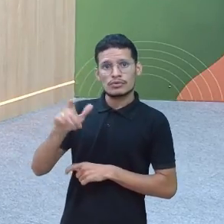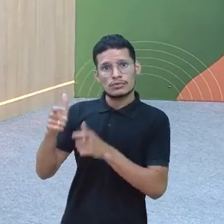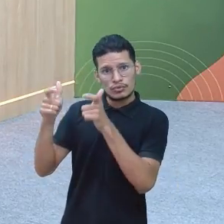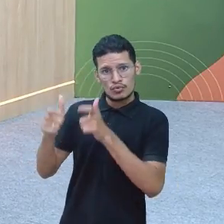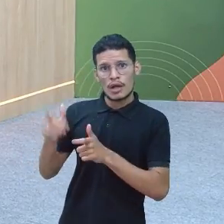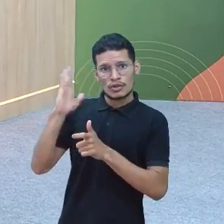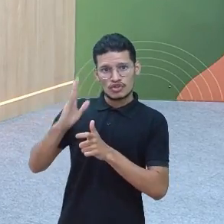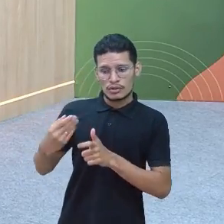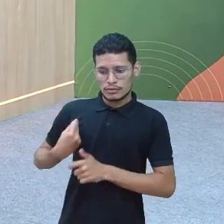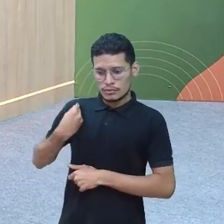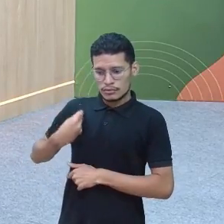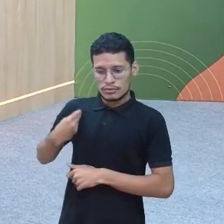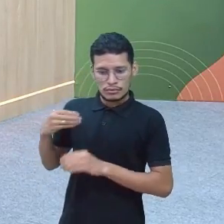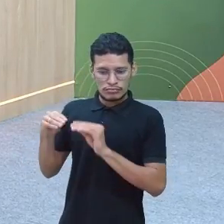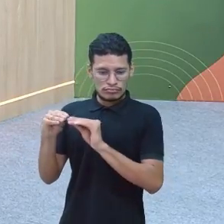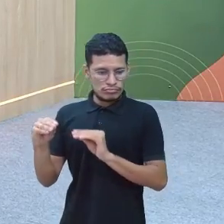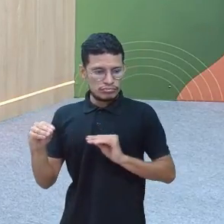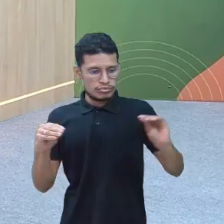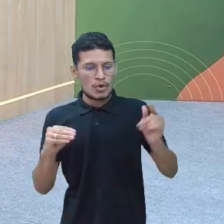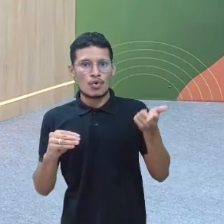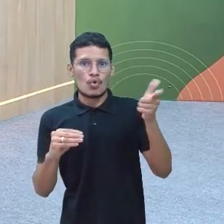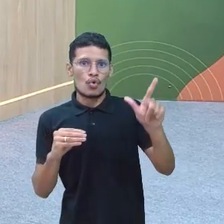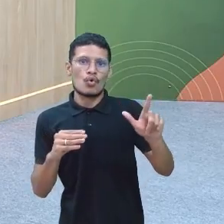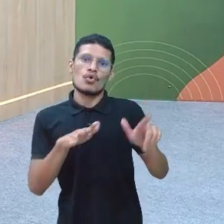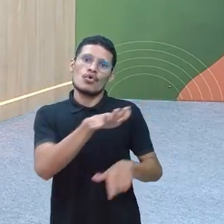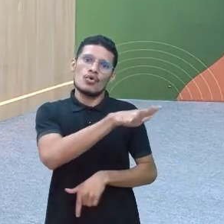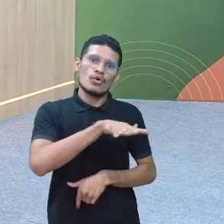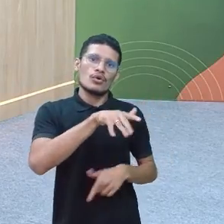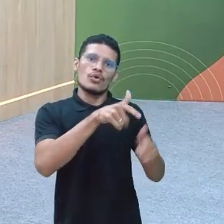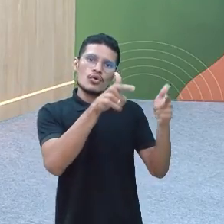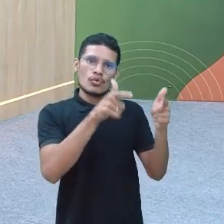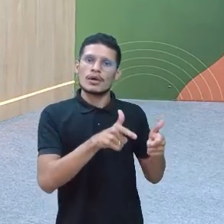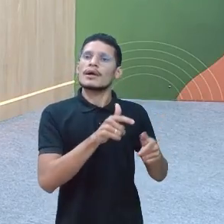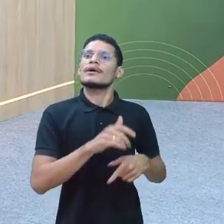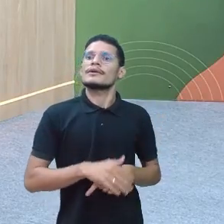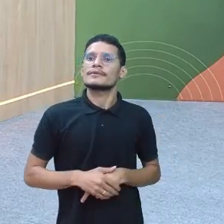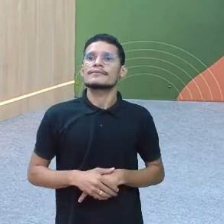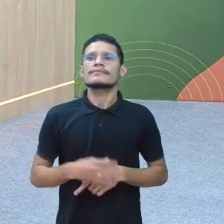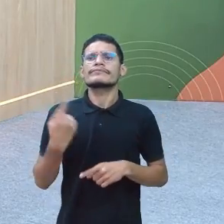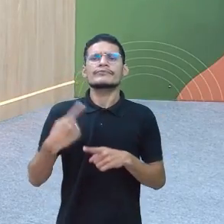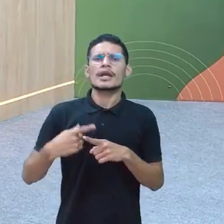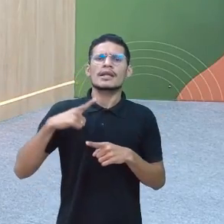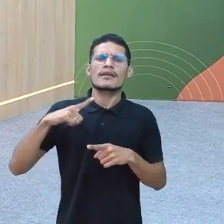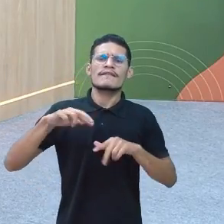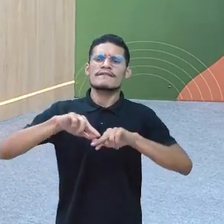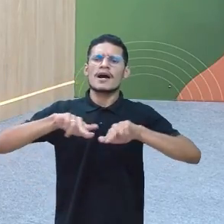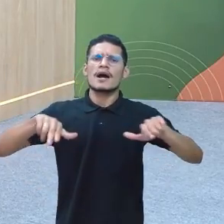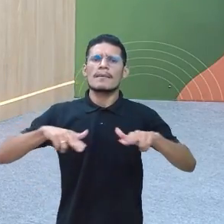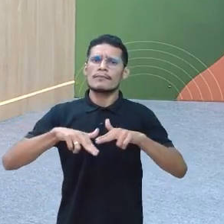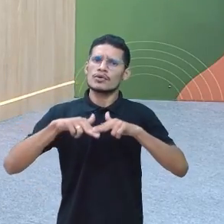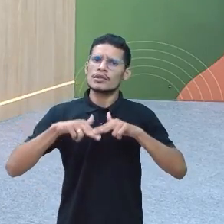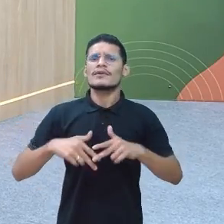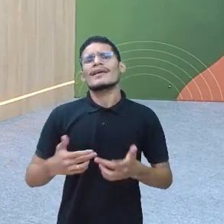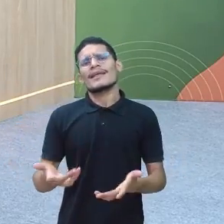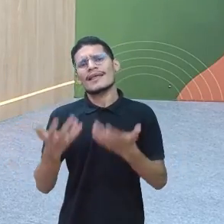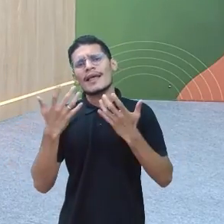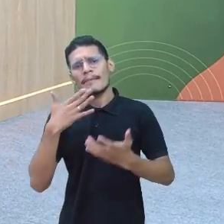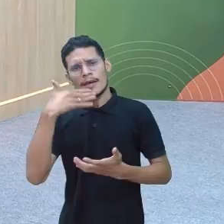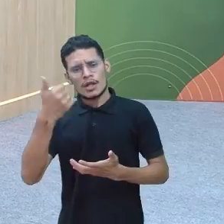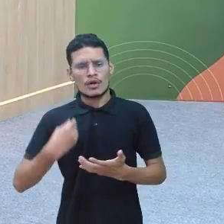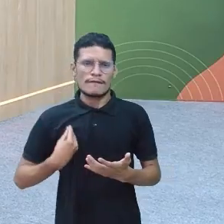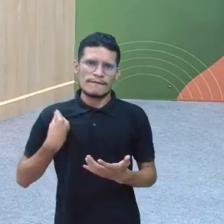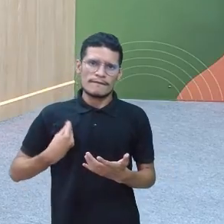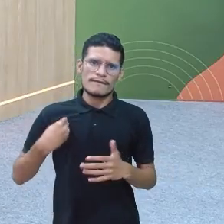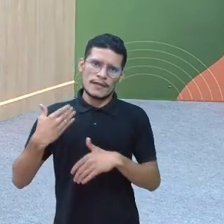de origem para habitar outros espaços, né? Como a gente vê, por diversas questões, seja ele por melhor condições de